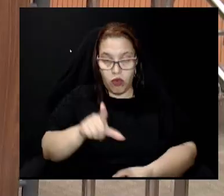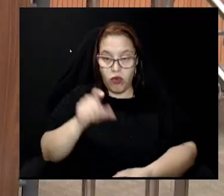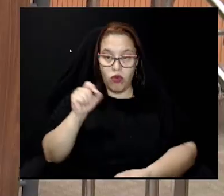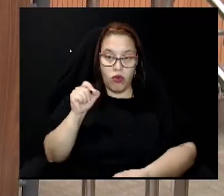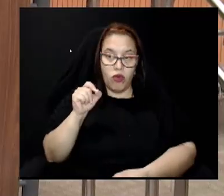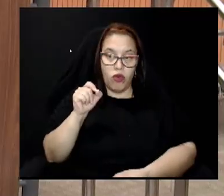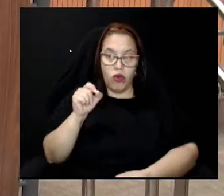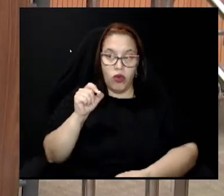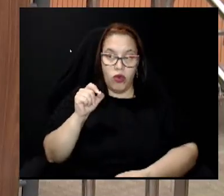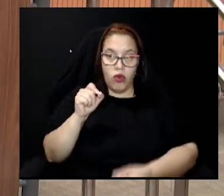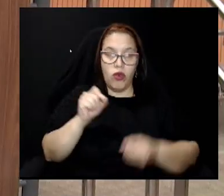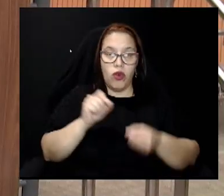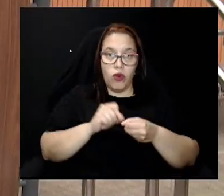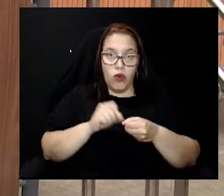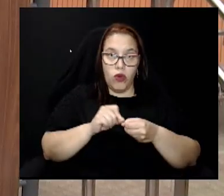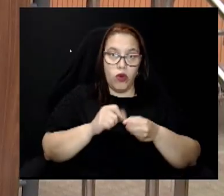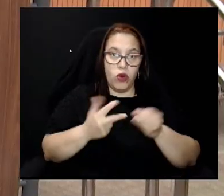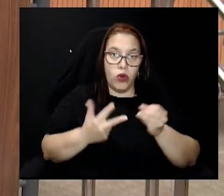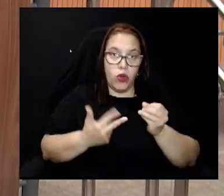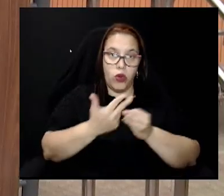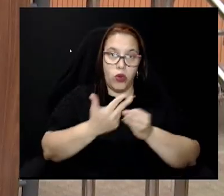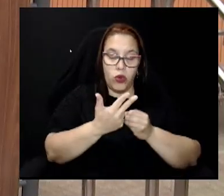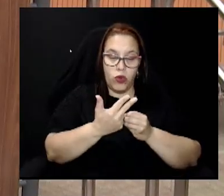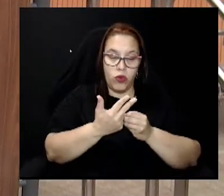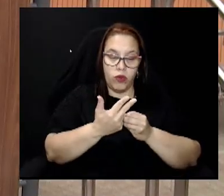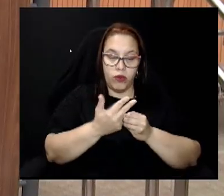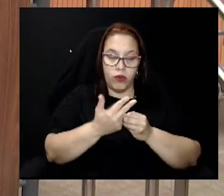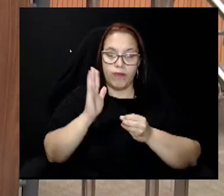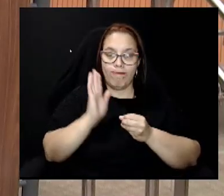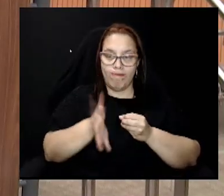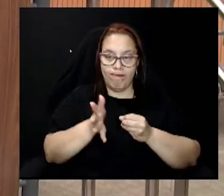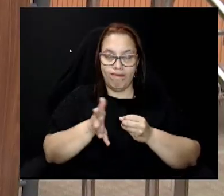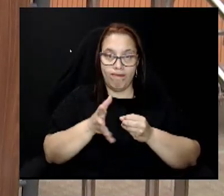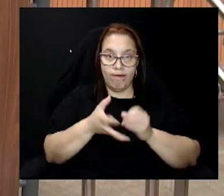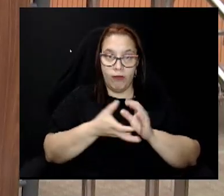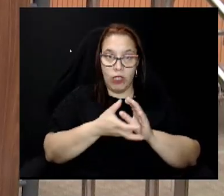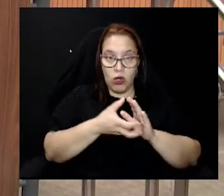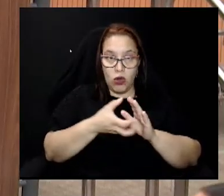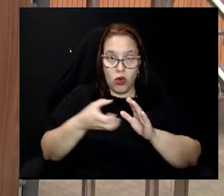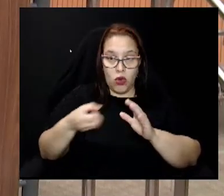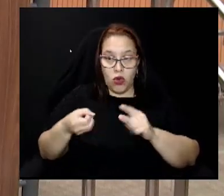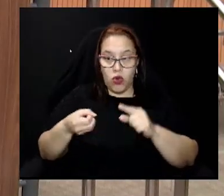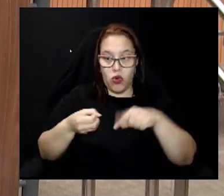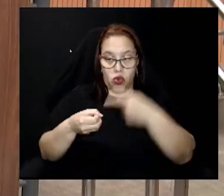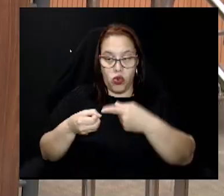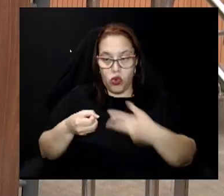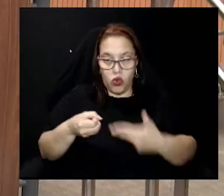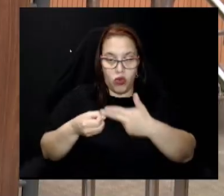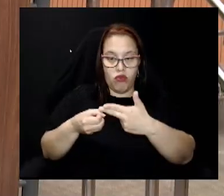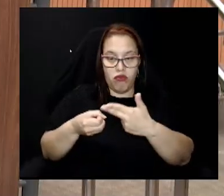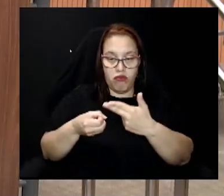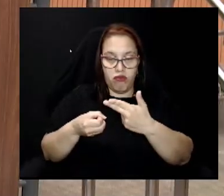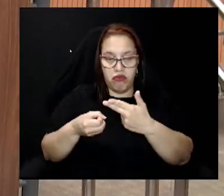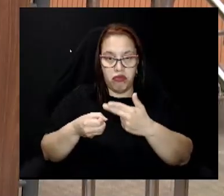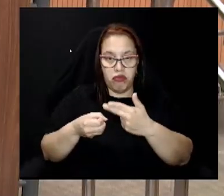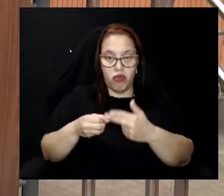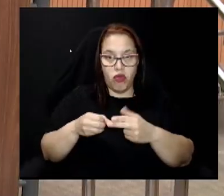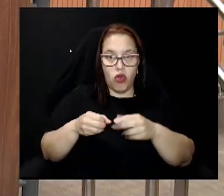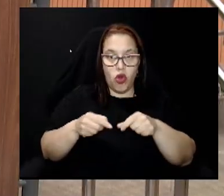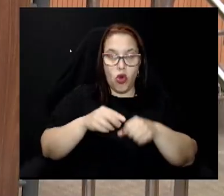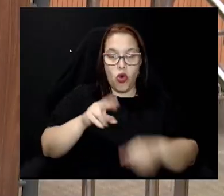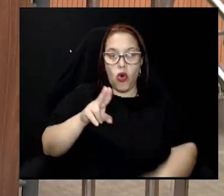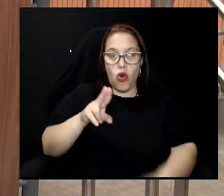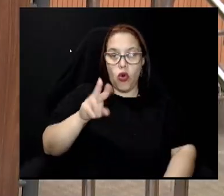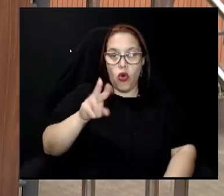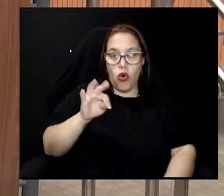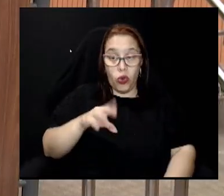o procedimento cirúrgico, já remove o outro ovário, o útero, enfim, qual seria,